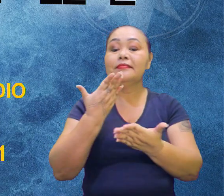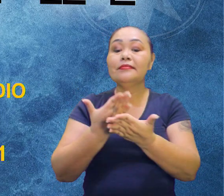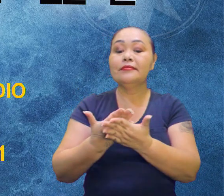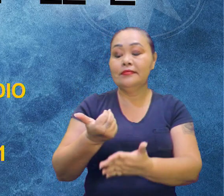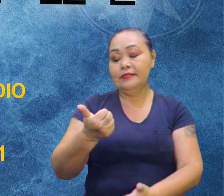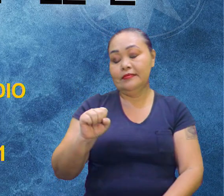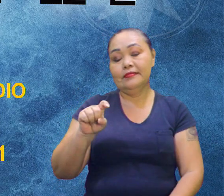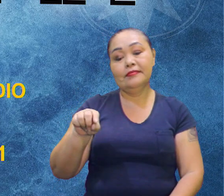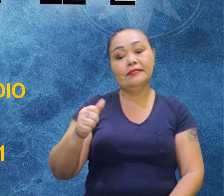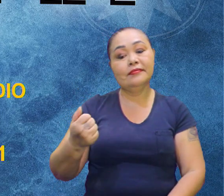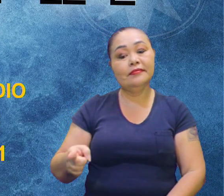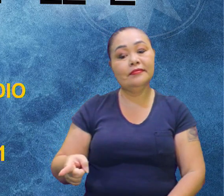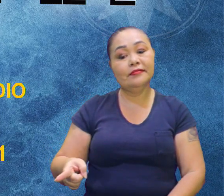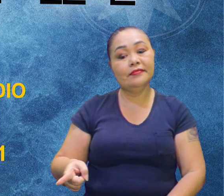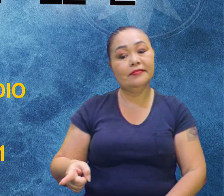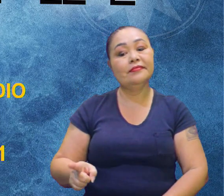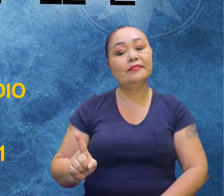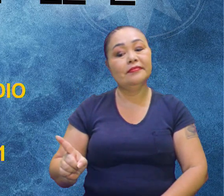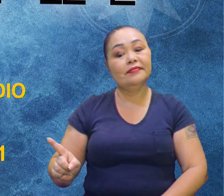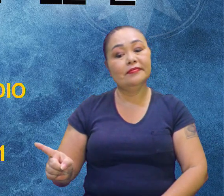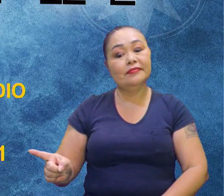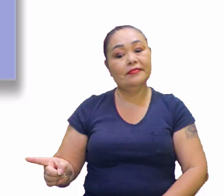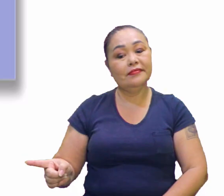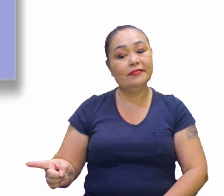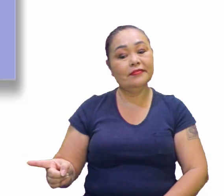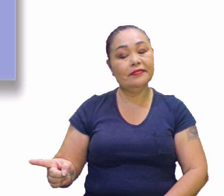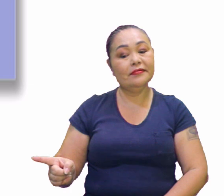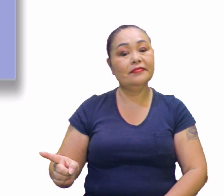Aula 18.1.